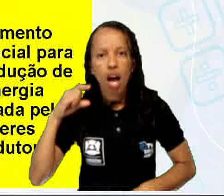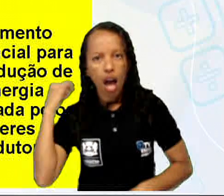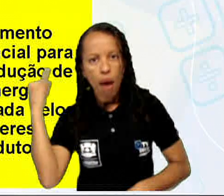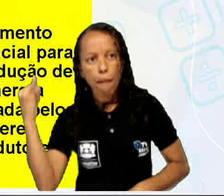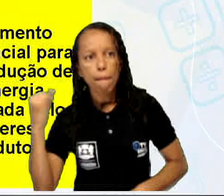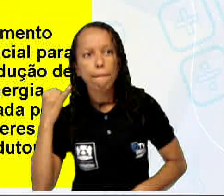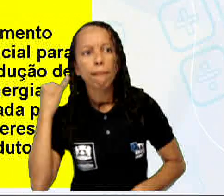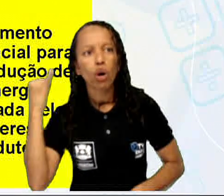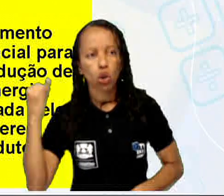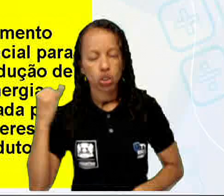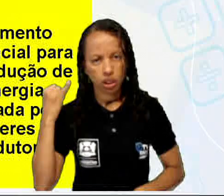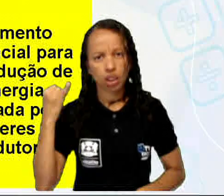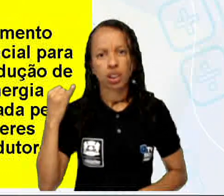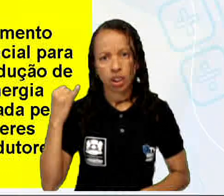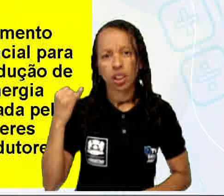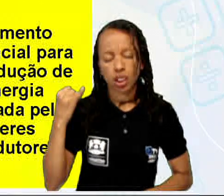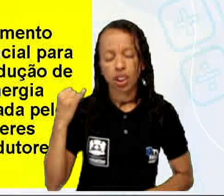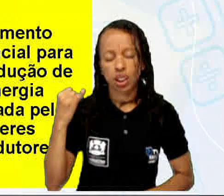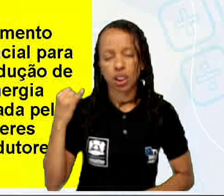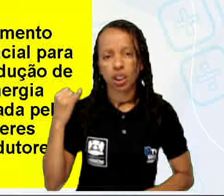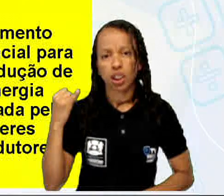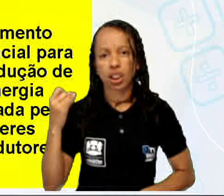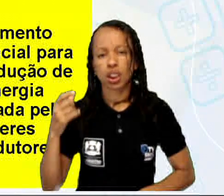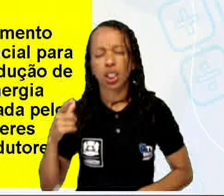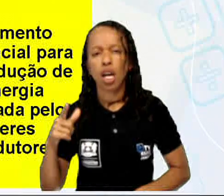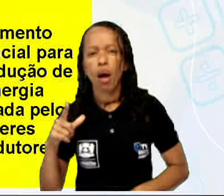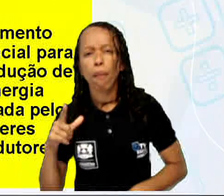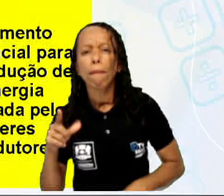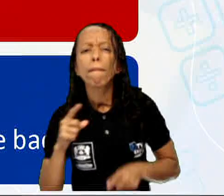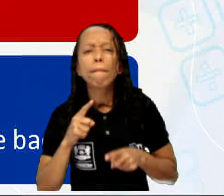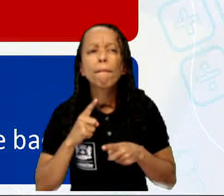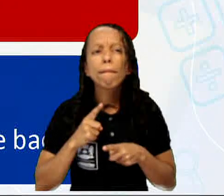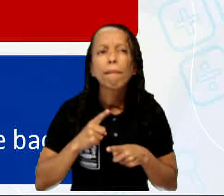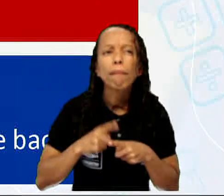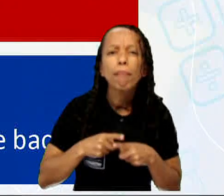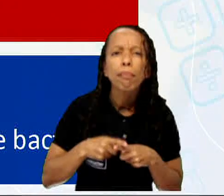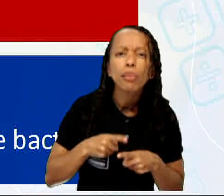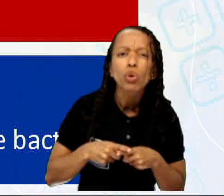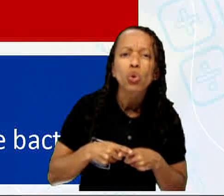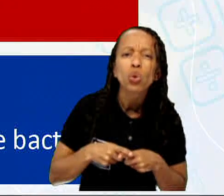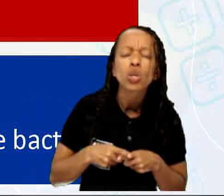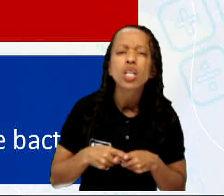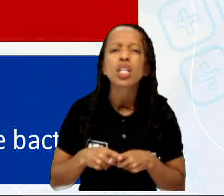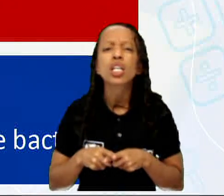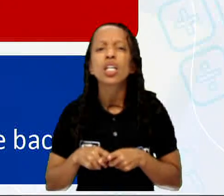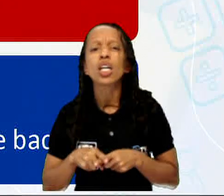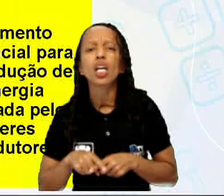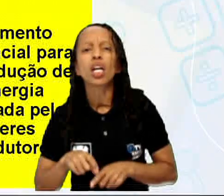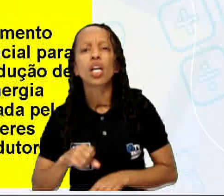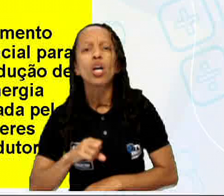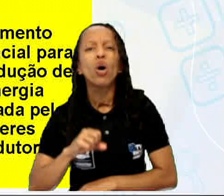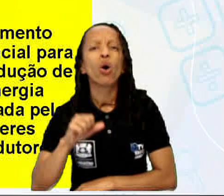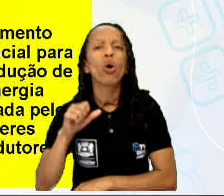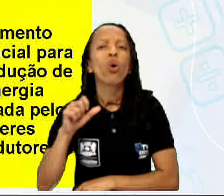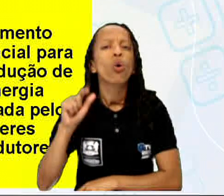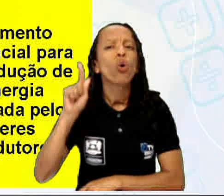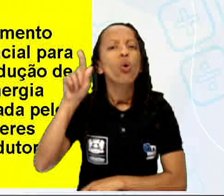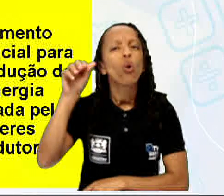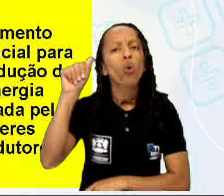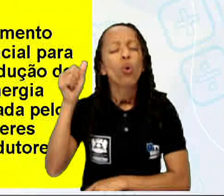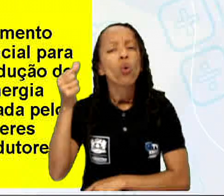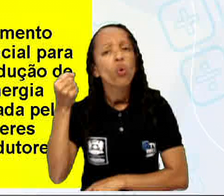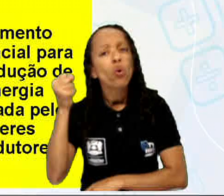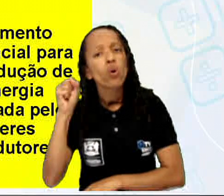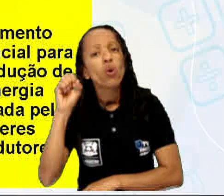gases essenciais para a vida no ecossistema, como o oxigênio, que serve para